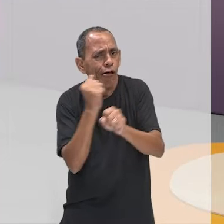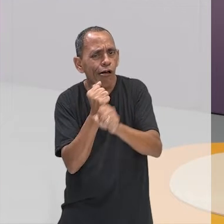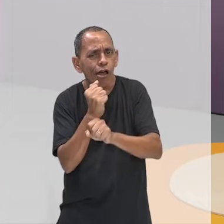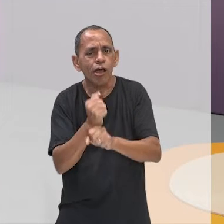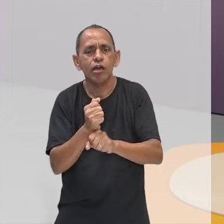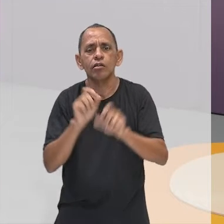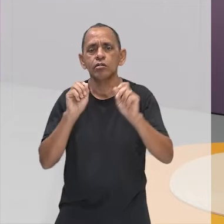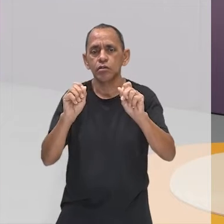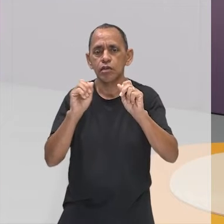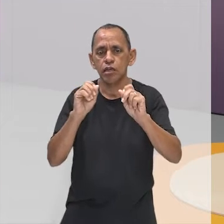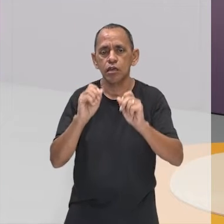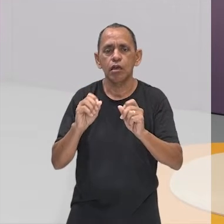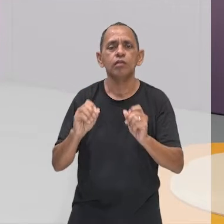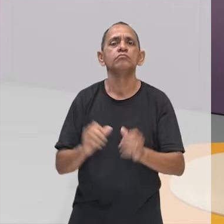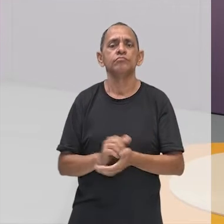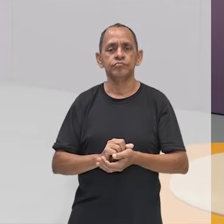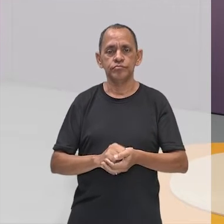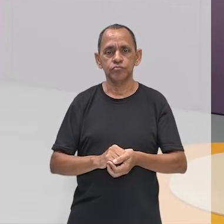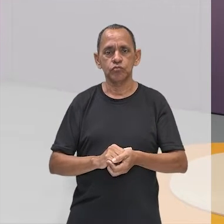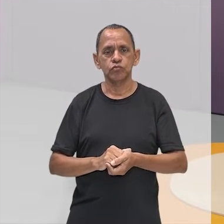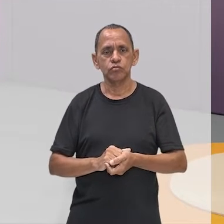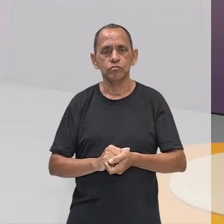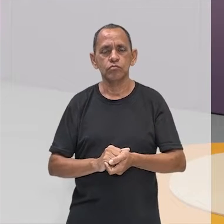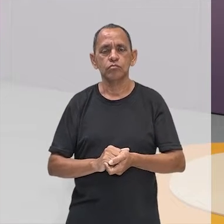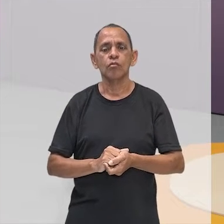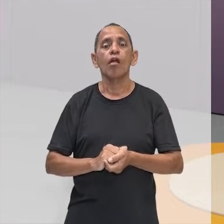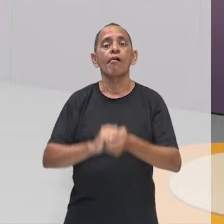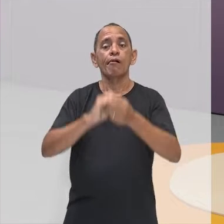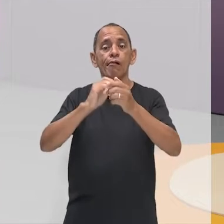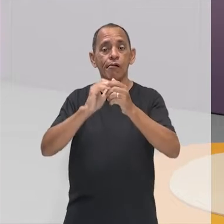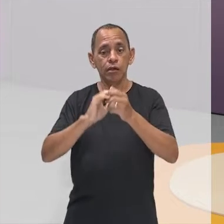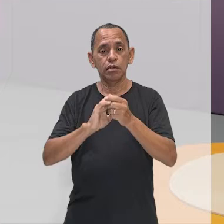escalonadas, muitas das vezes dedicadas a atividades